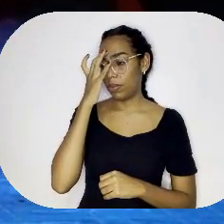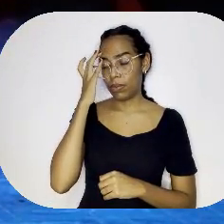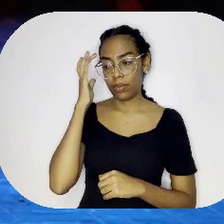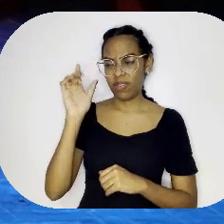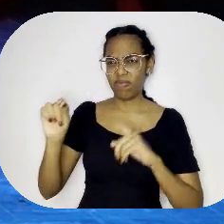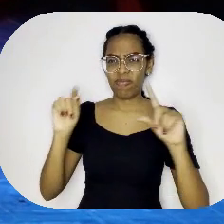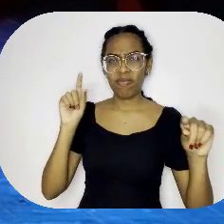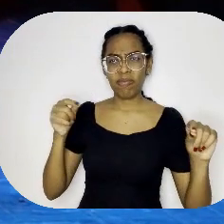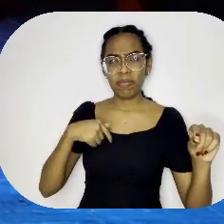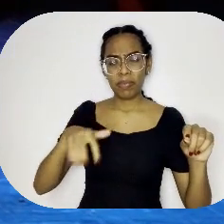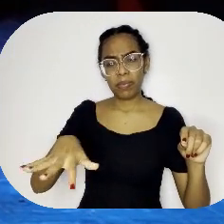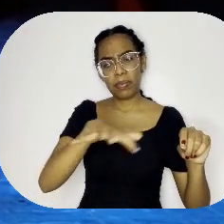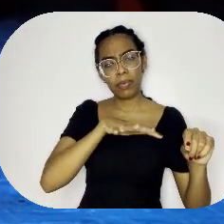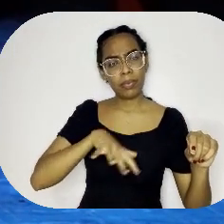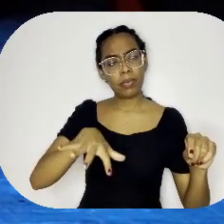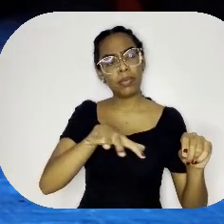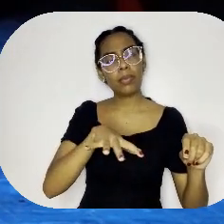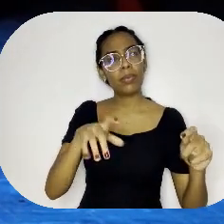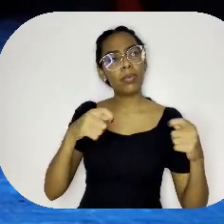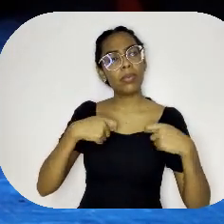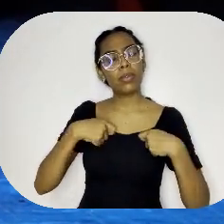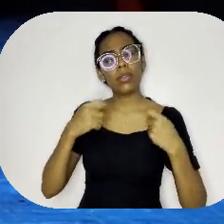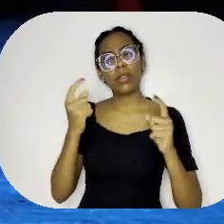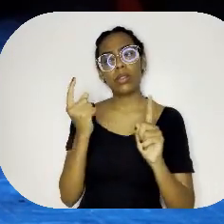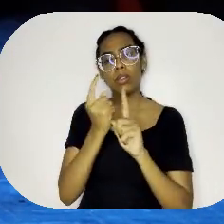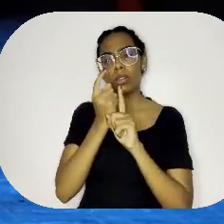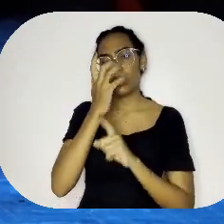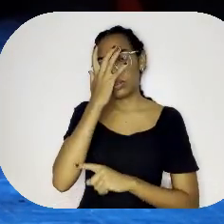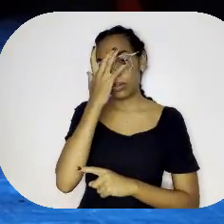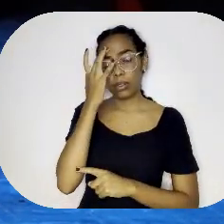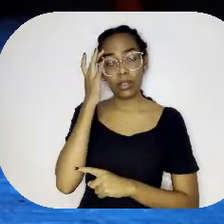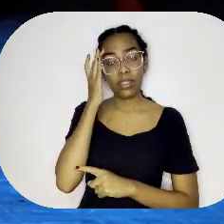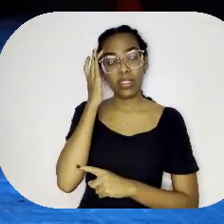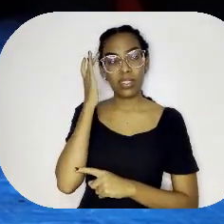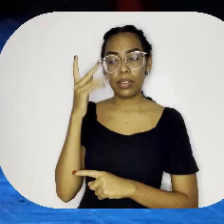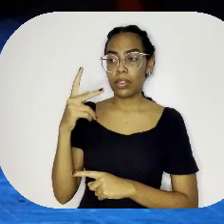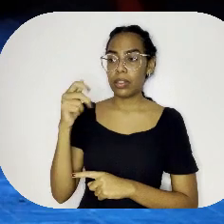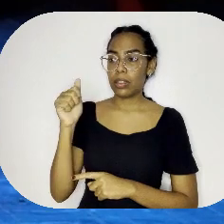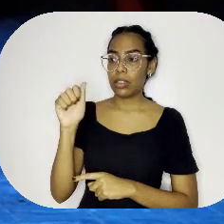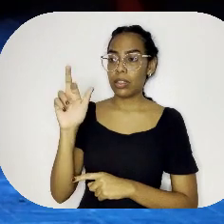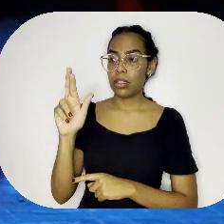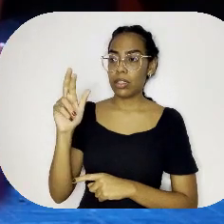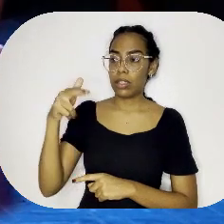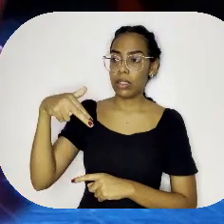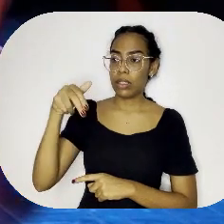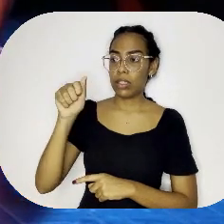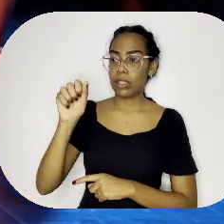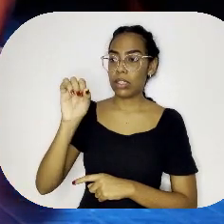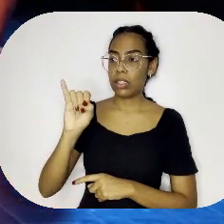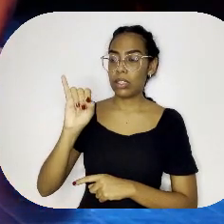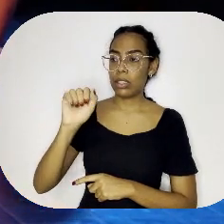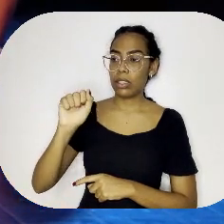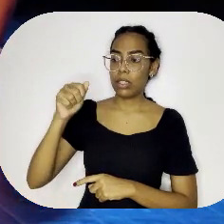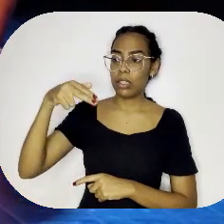poemas. É. Deixa aquele pessoal foi embora daqui, espaço que não falta. Vai que a gente encontra